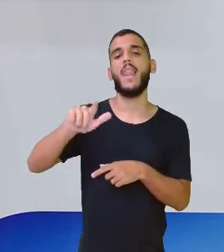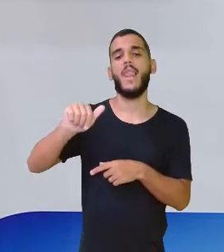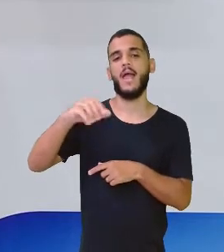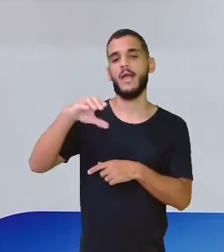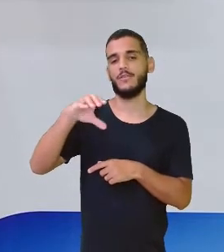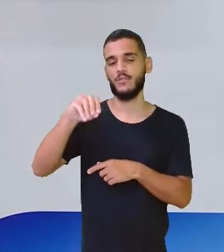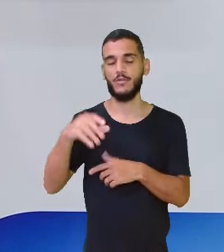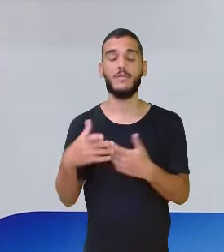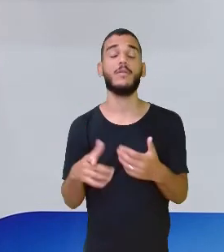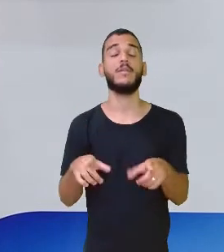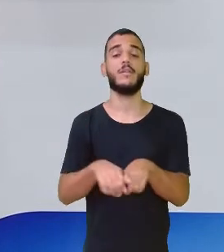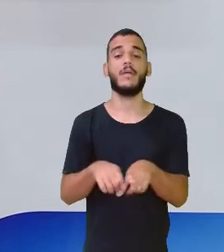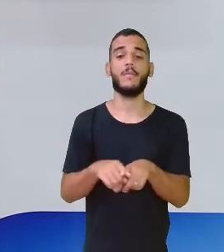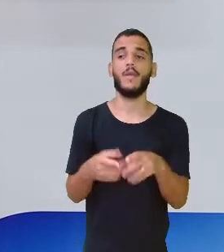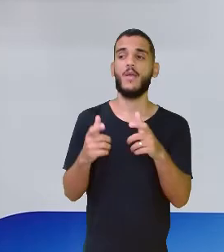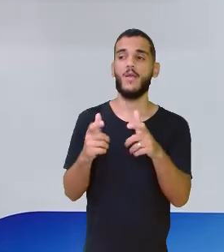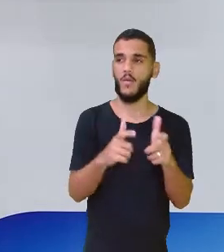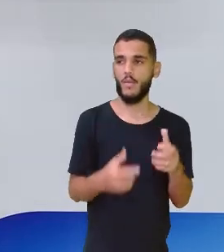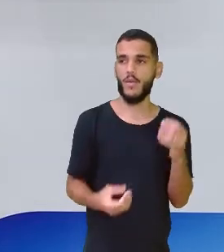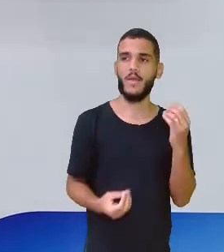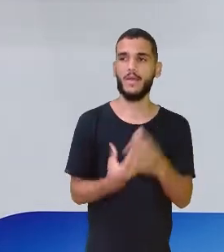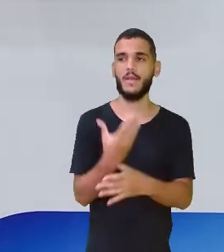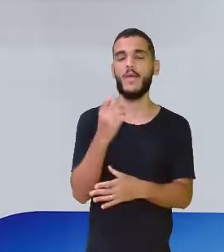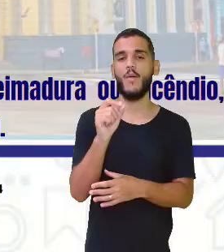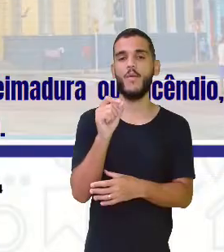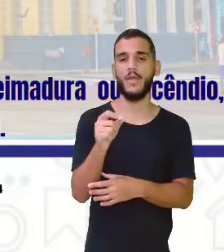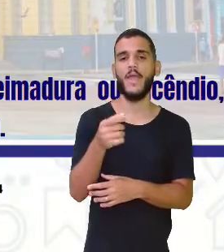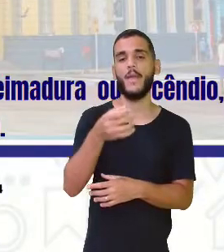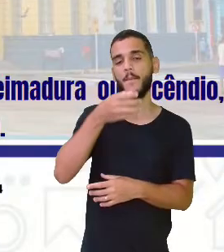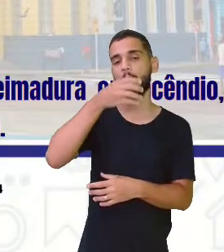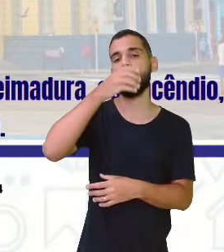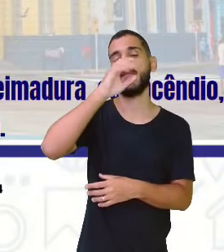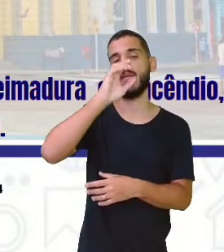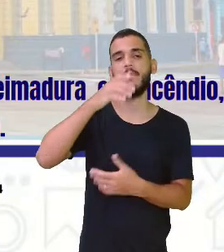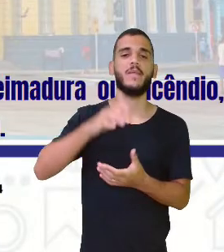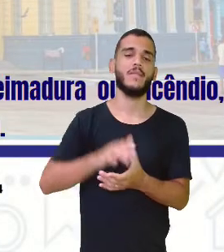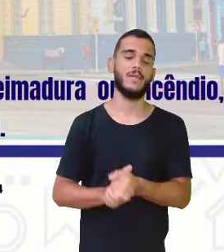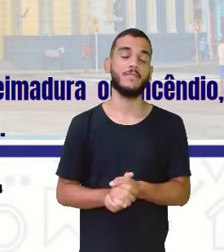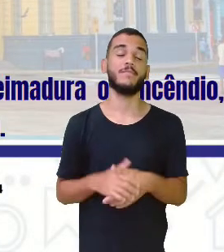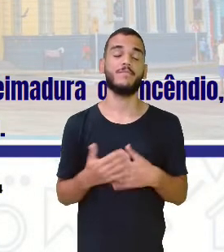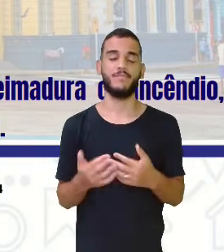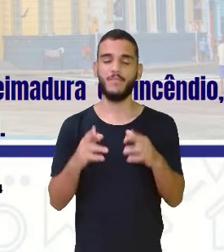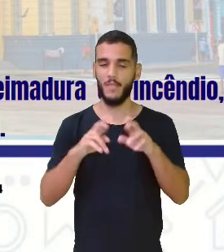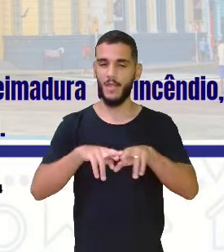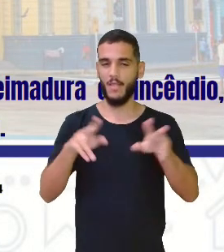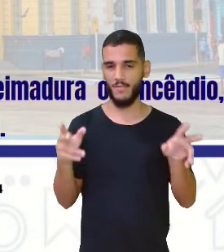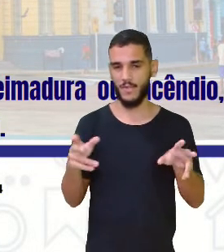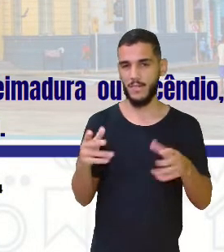em locais aqui para produzir aguardente, né? Qual a diferença aí, gente, da cana,